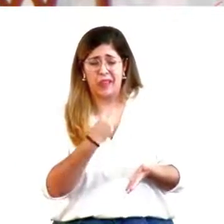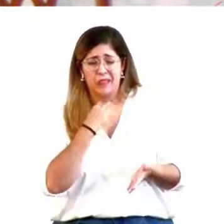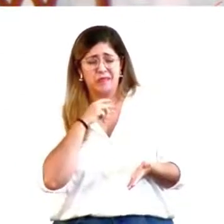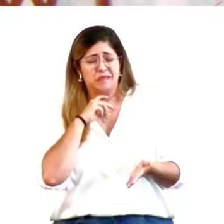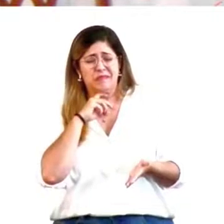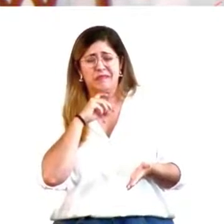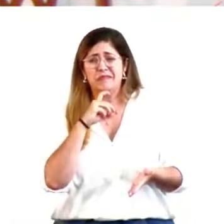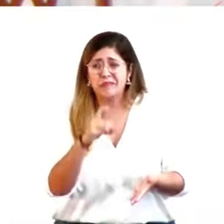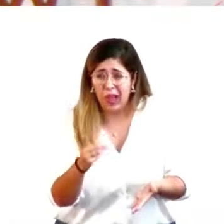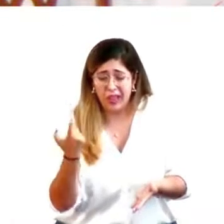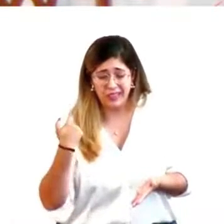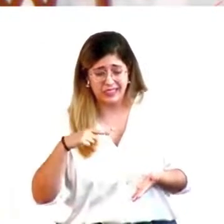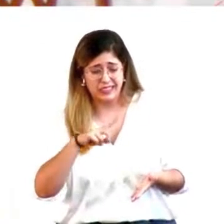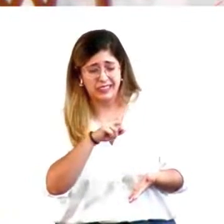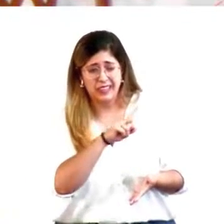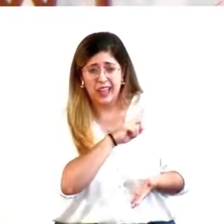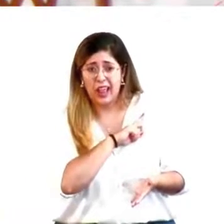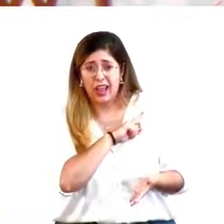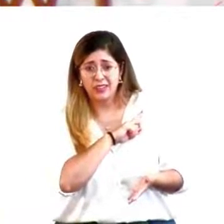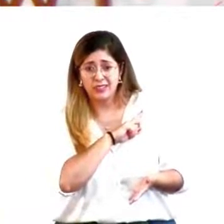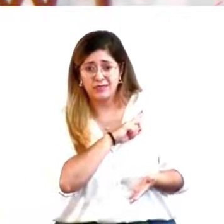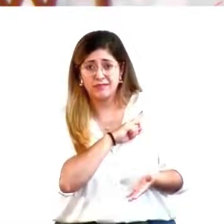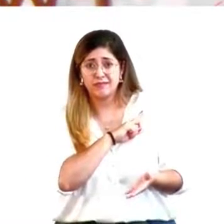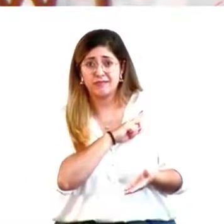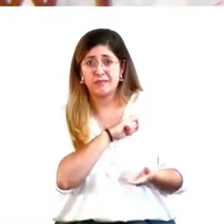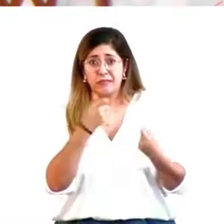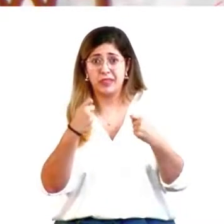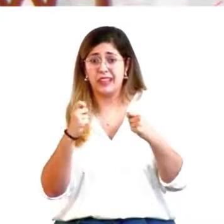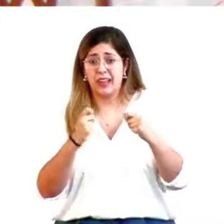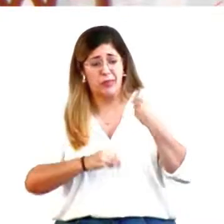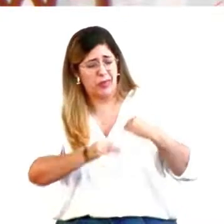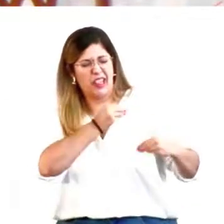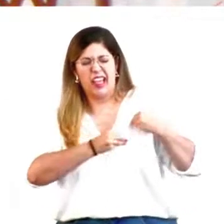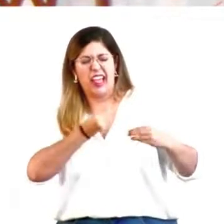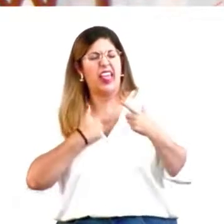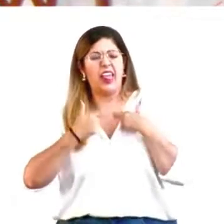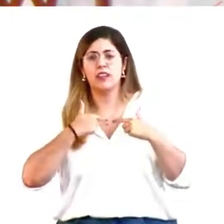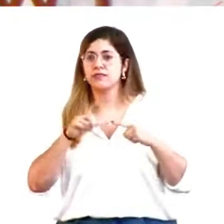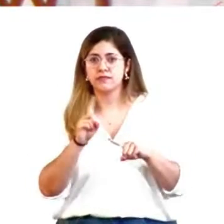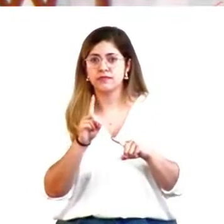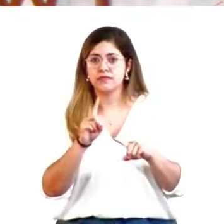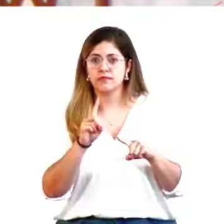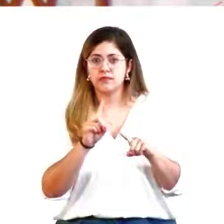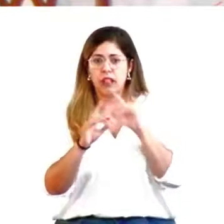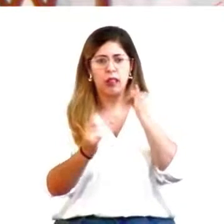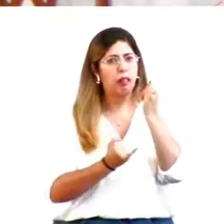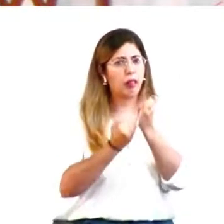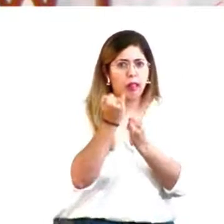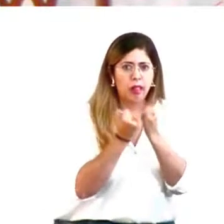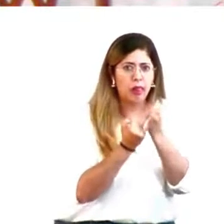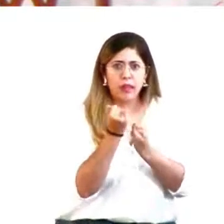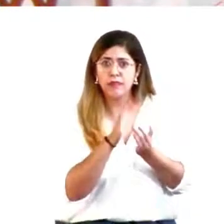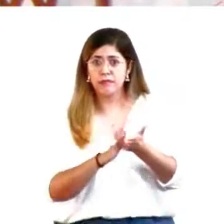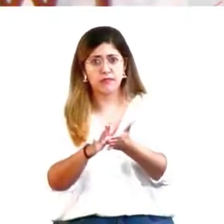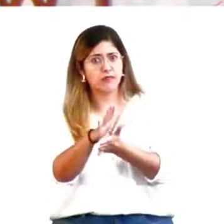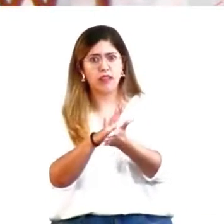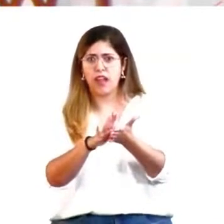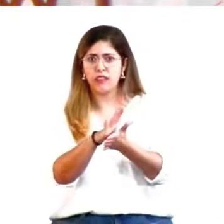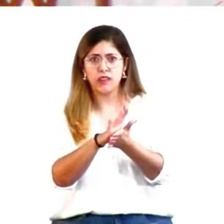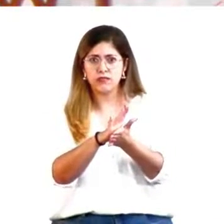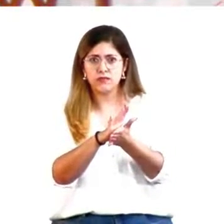entre vós, como convém a santos, nem conversação torpe, nem palavras vãs ou